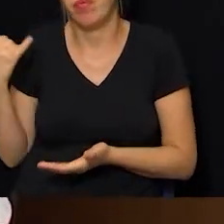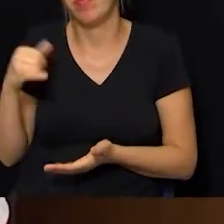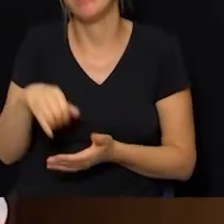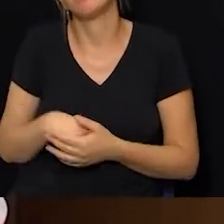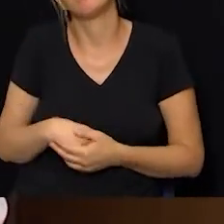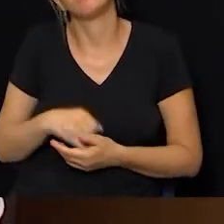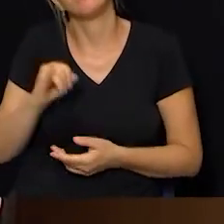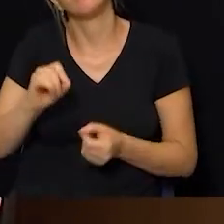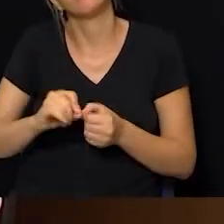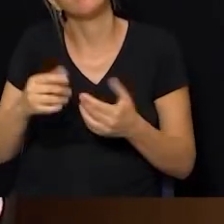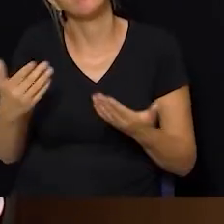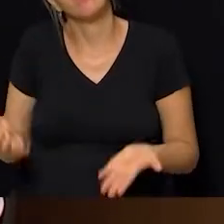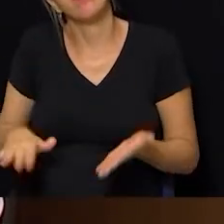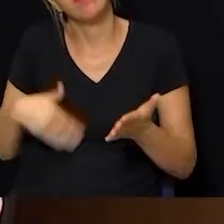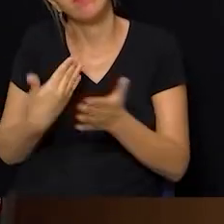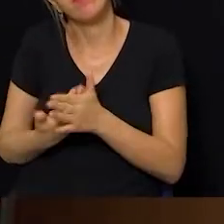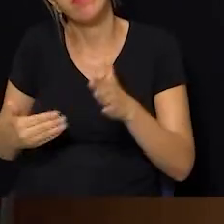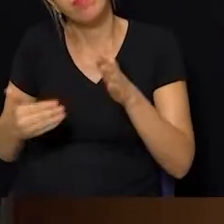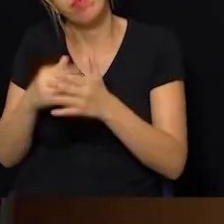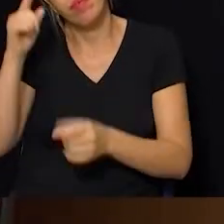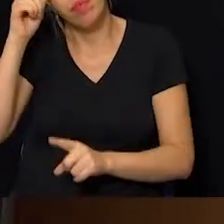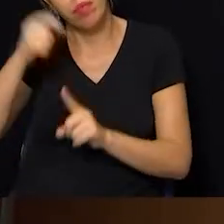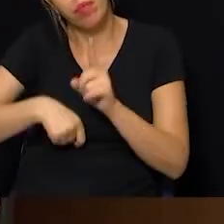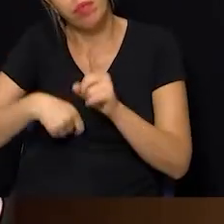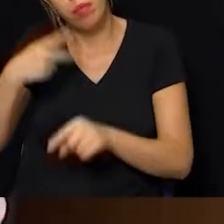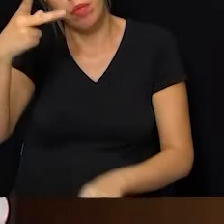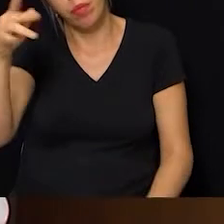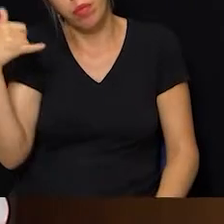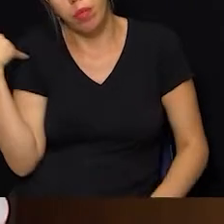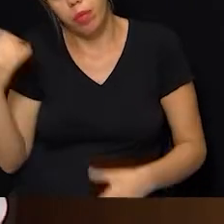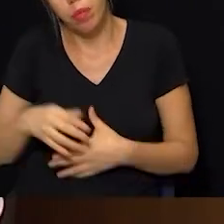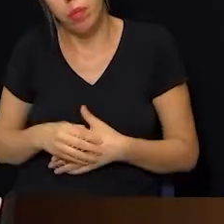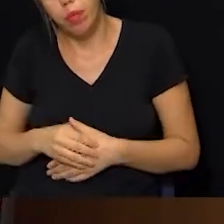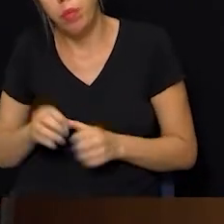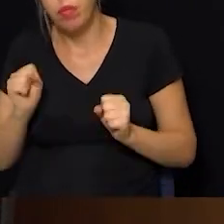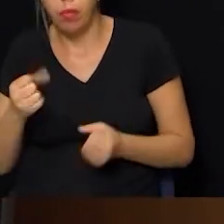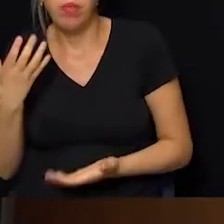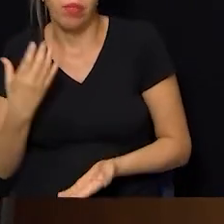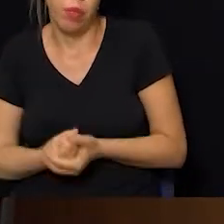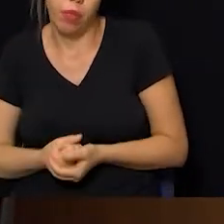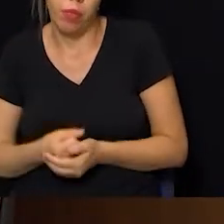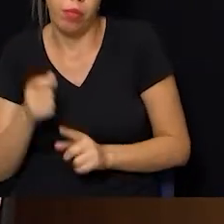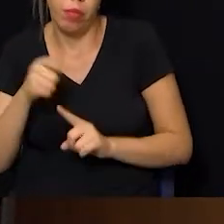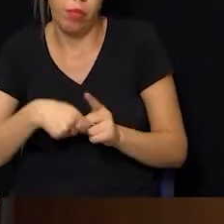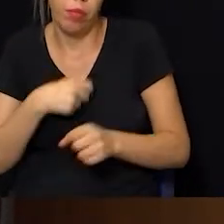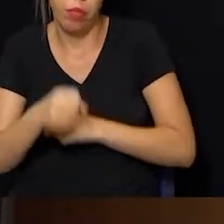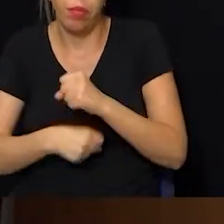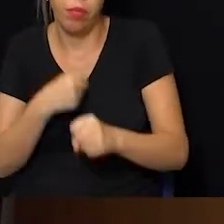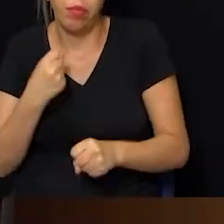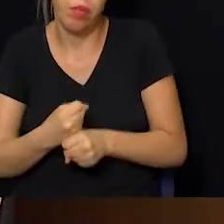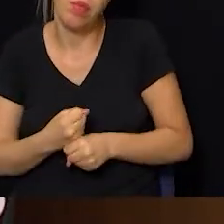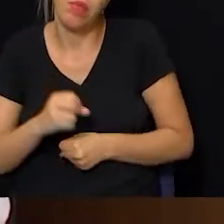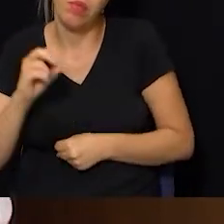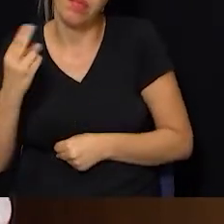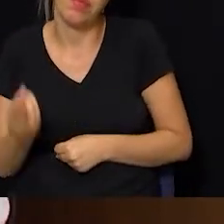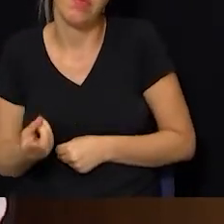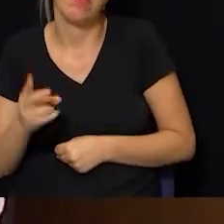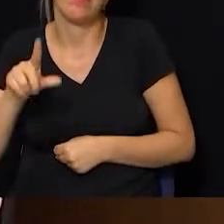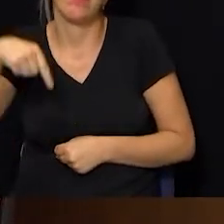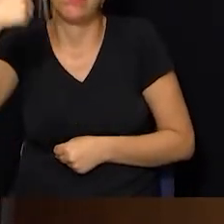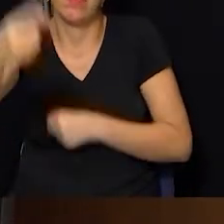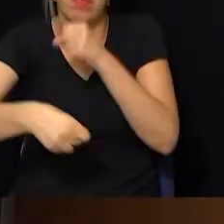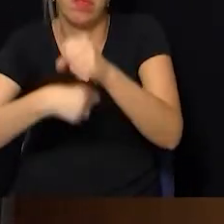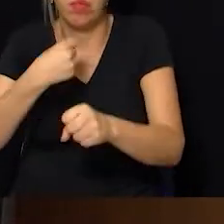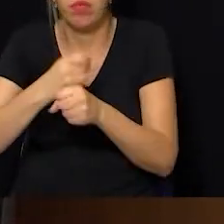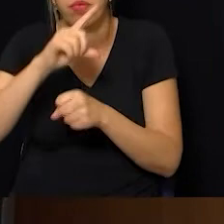Se você fizer até o último dia do mês do seu aniversário, você ainda recebe daquele mesmo ano, ou se não, só